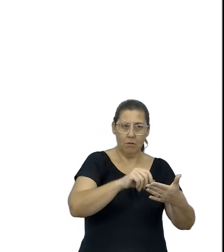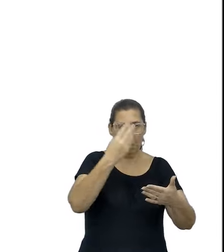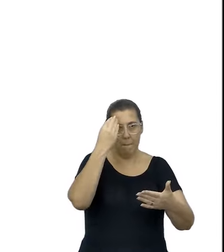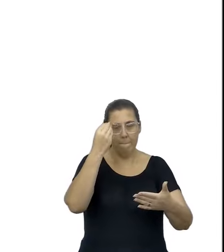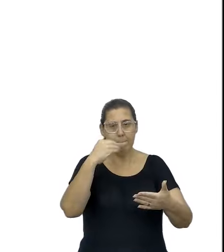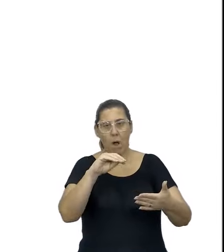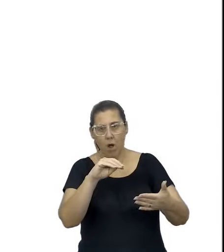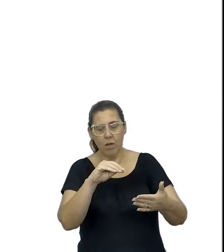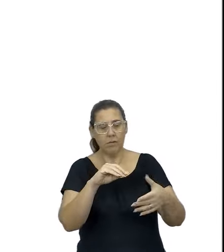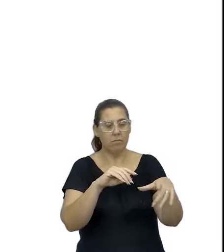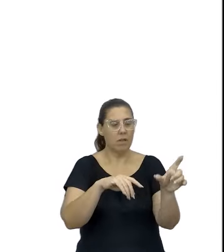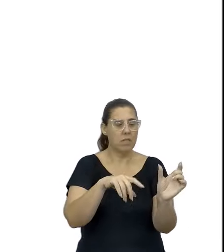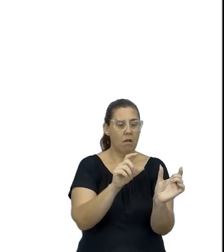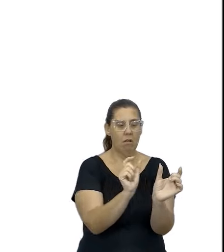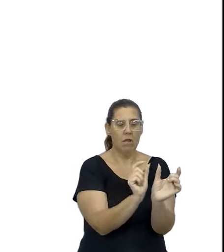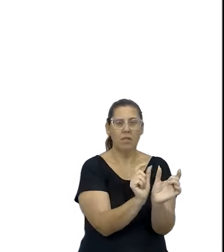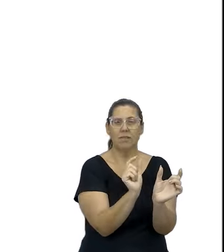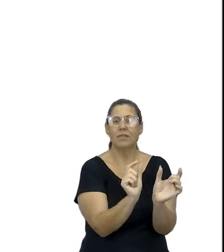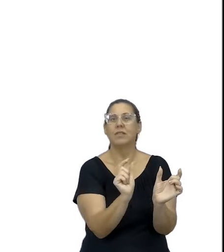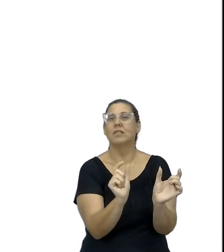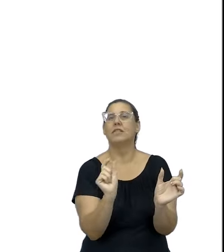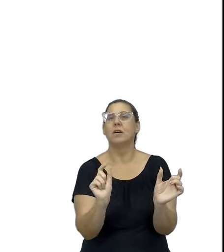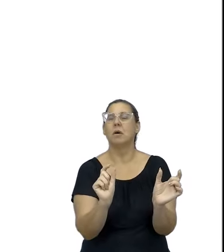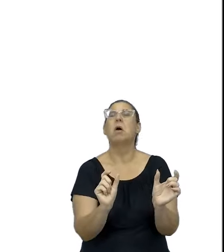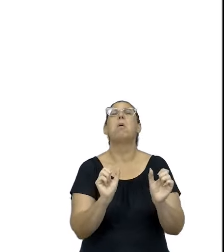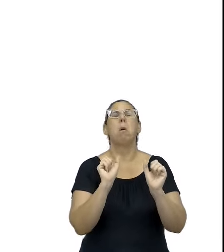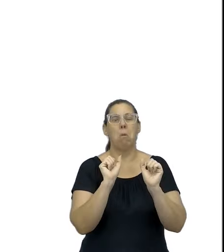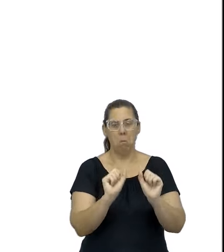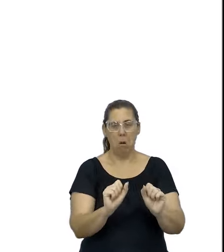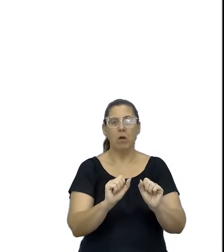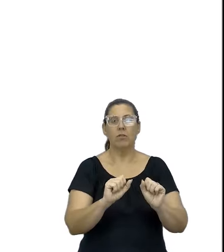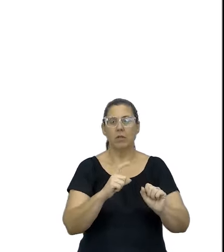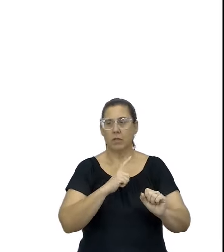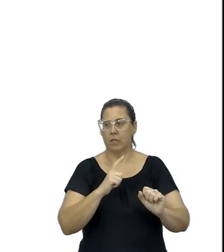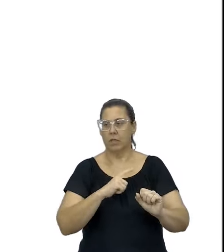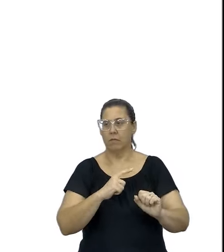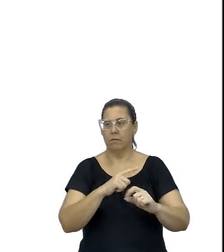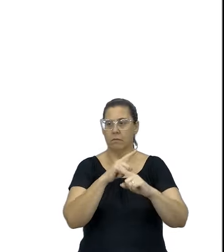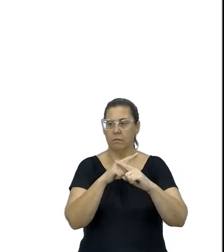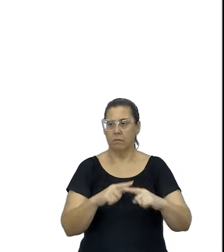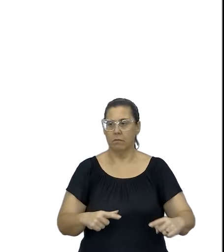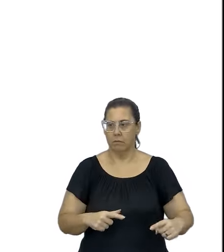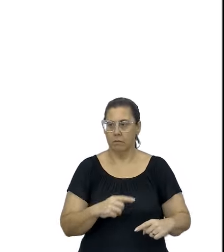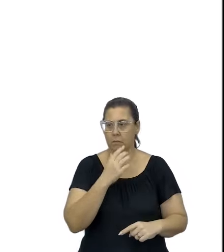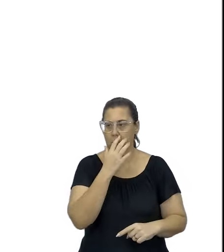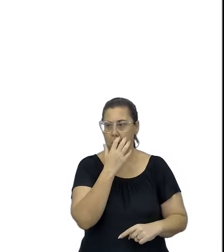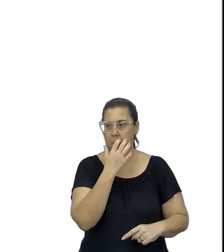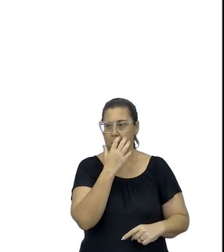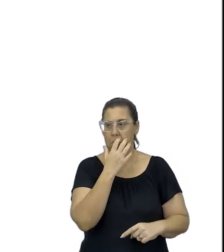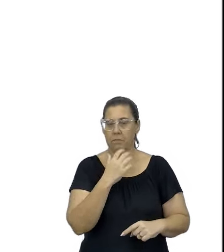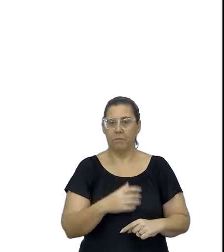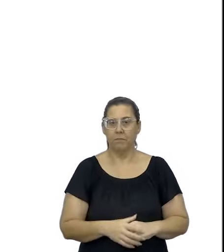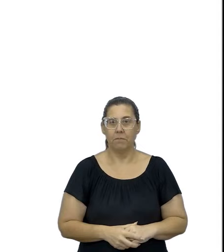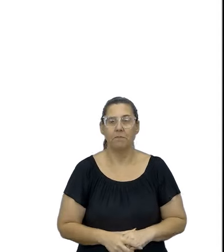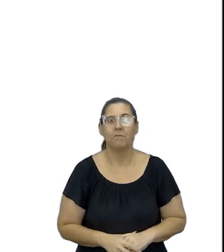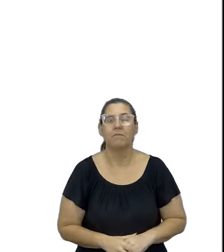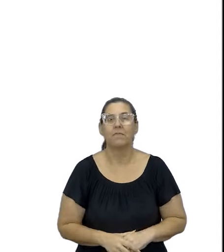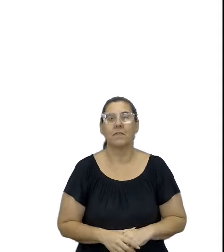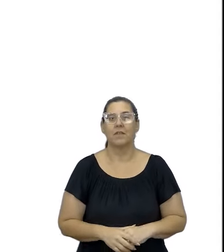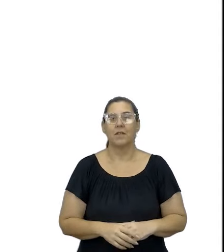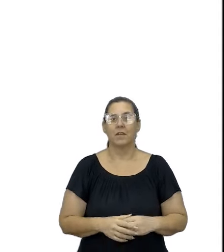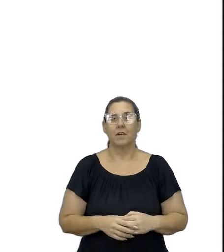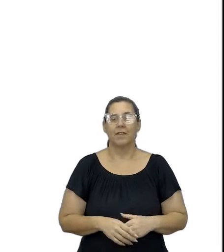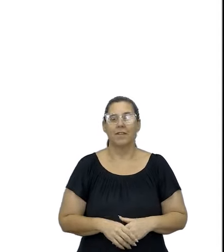hipótese silábica sem valor sonoro, ele pode ser desafiado a partir de uma palavra estável, por exemplo, a